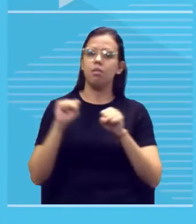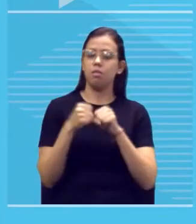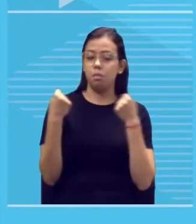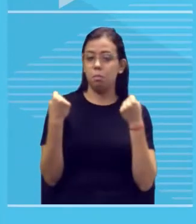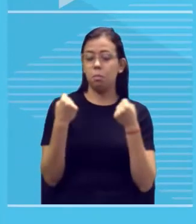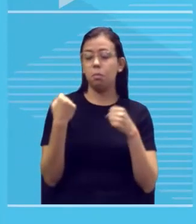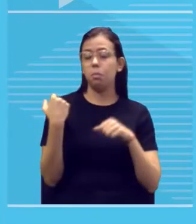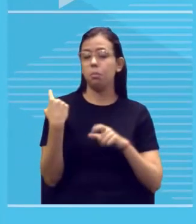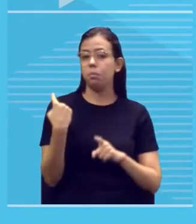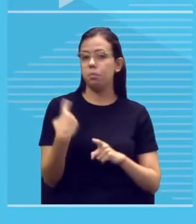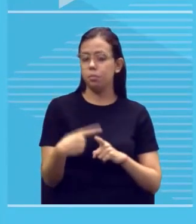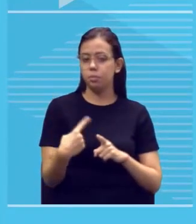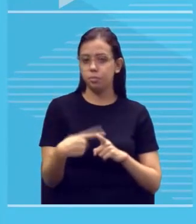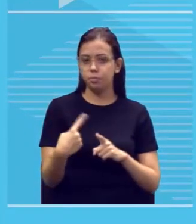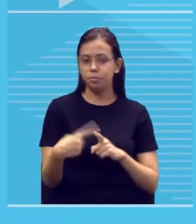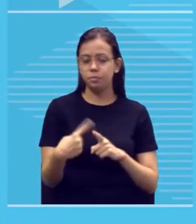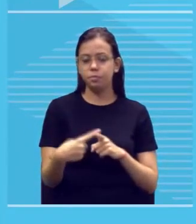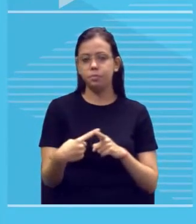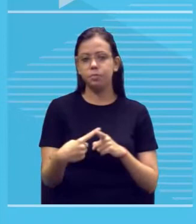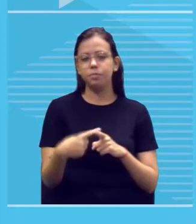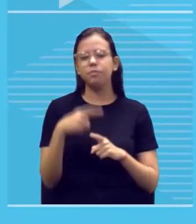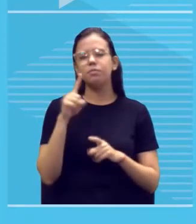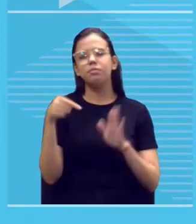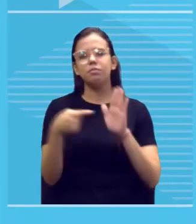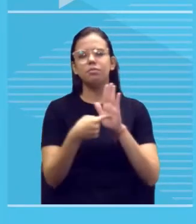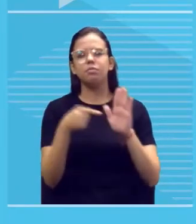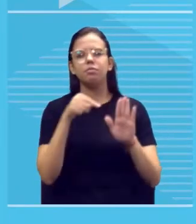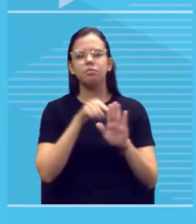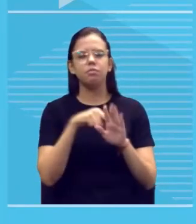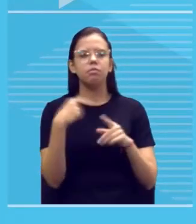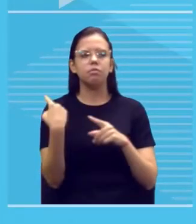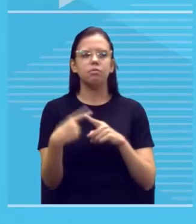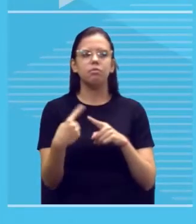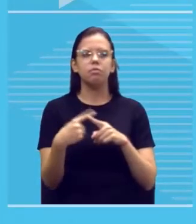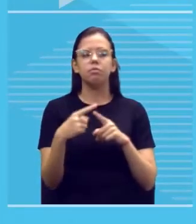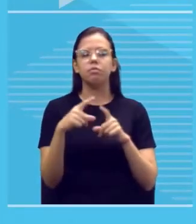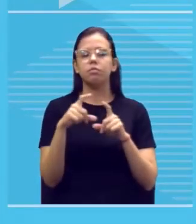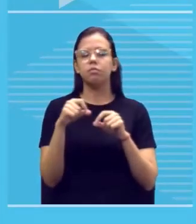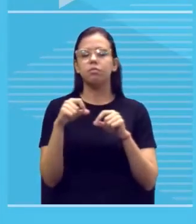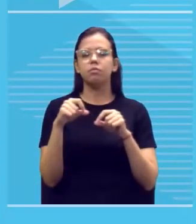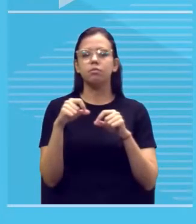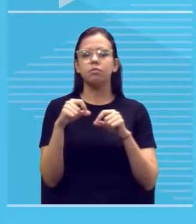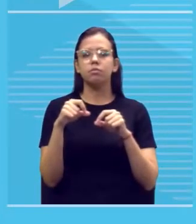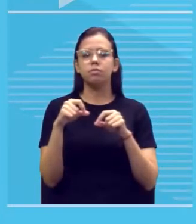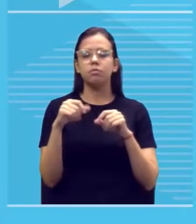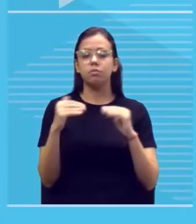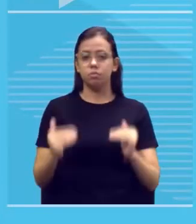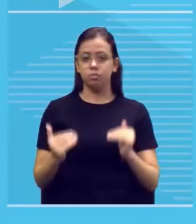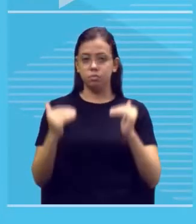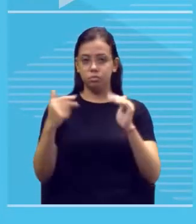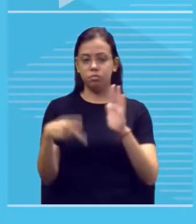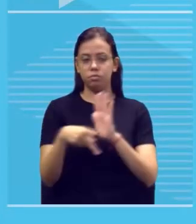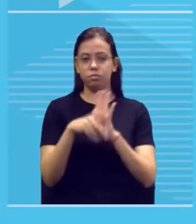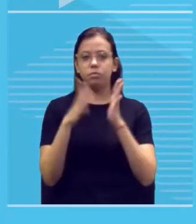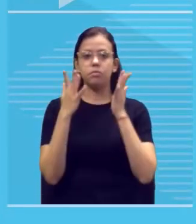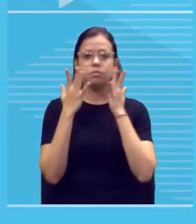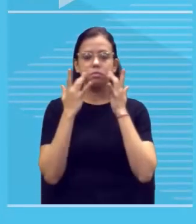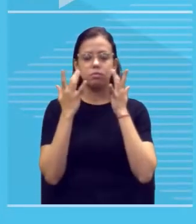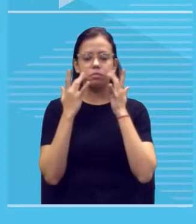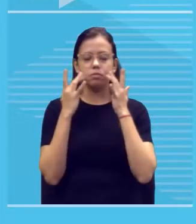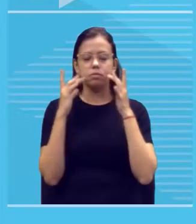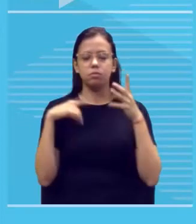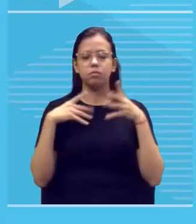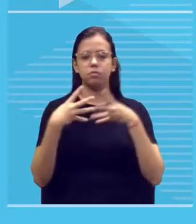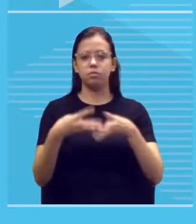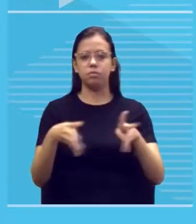o é uma metáfora né o palco o teatro ele é cercado